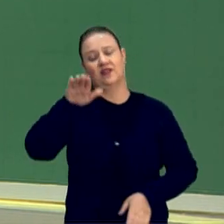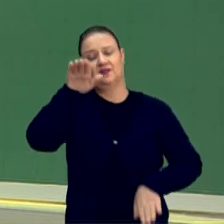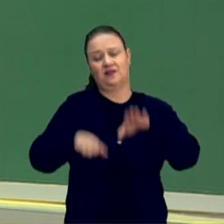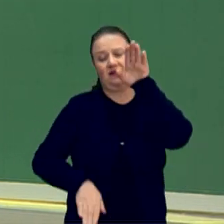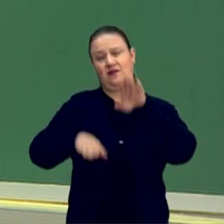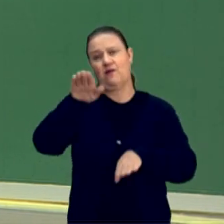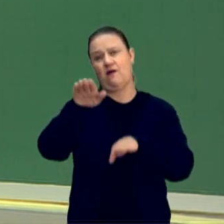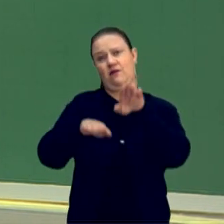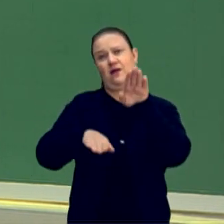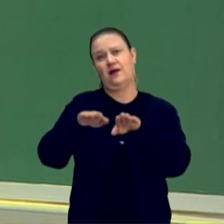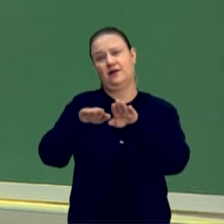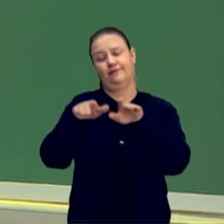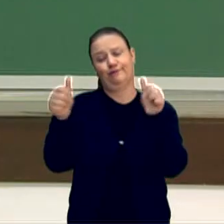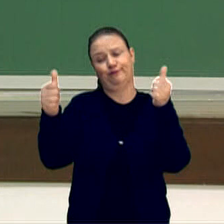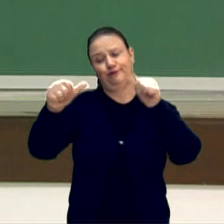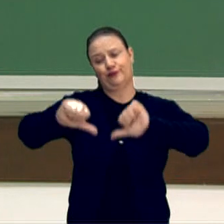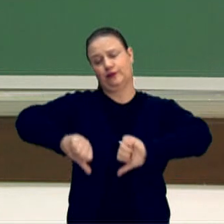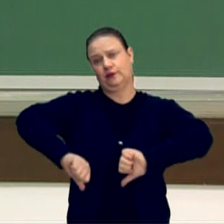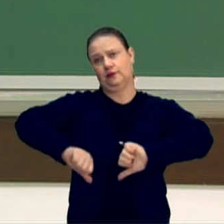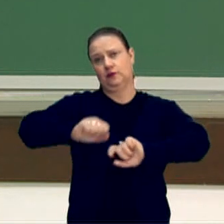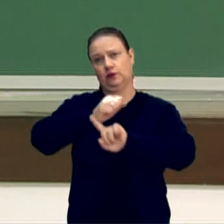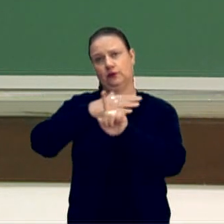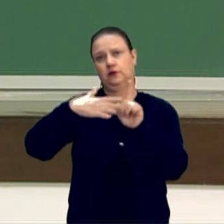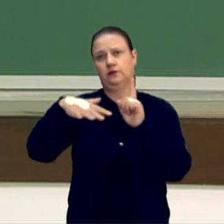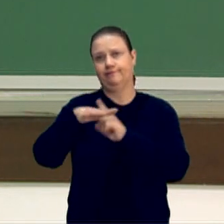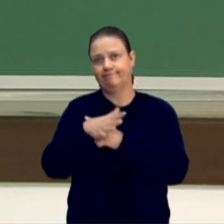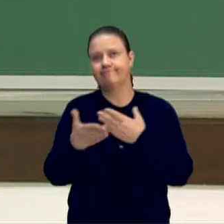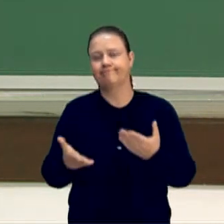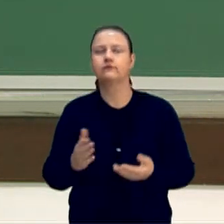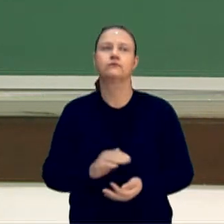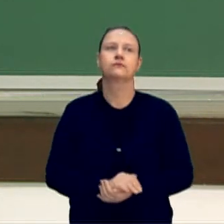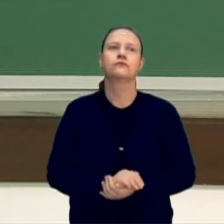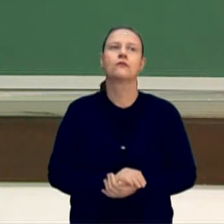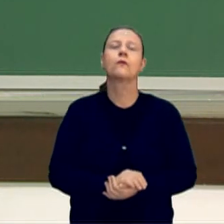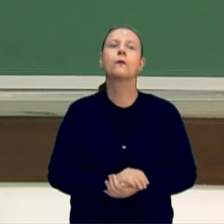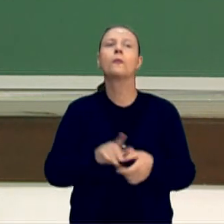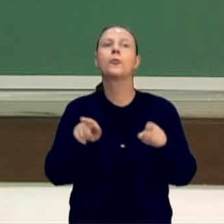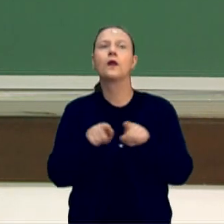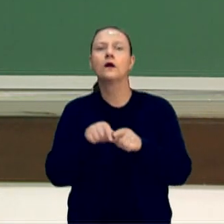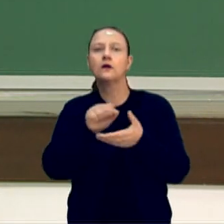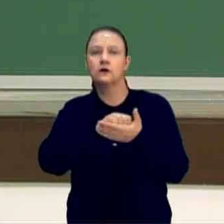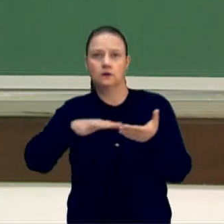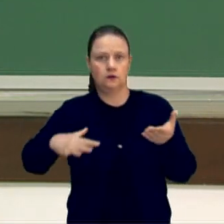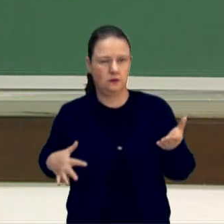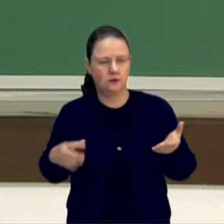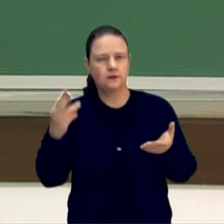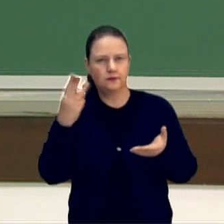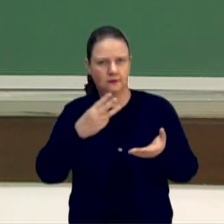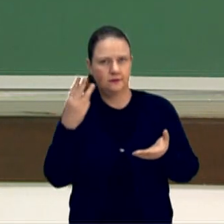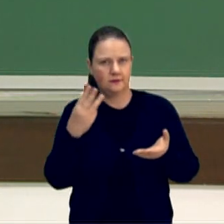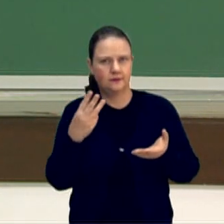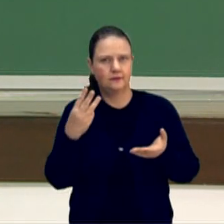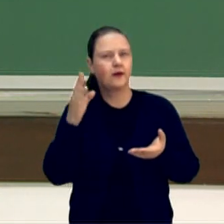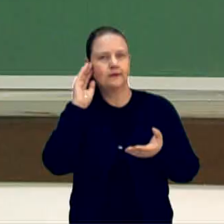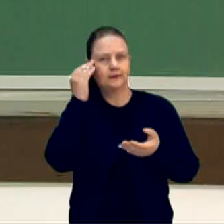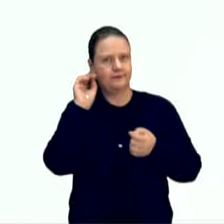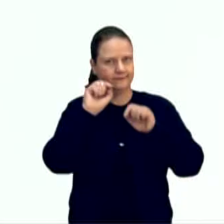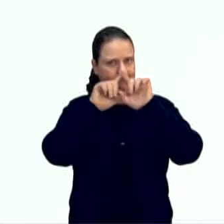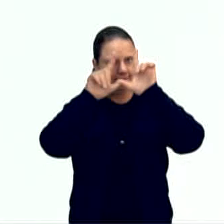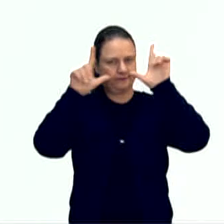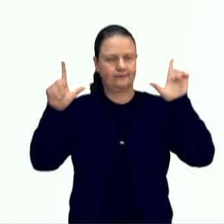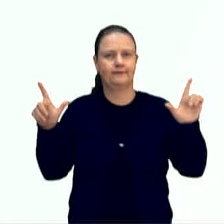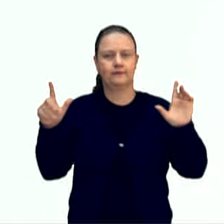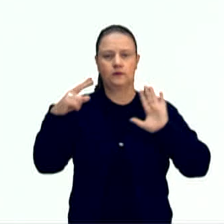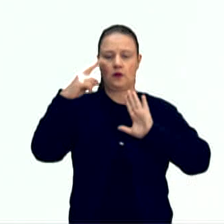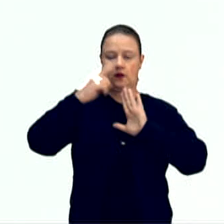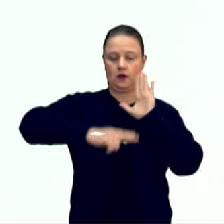ganho, ok? Veja comigo aqui, por exemplo, ó, essa atividade 3 talvez venha elucidar você. Eu vou